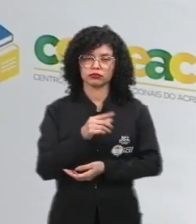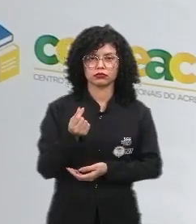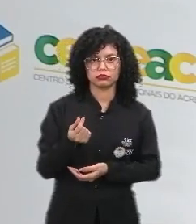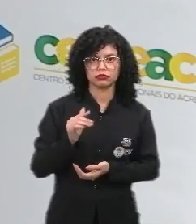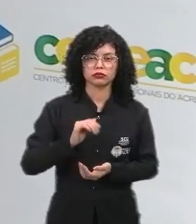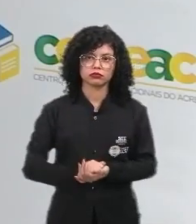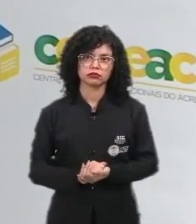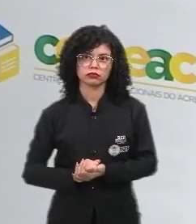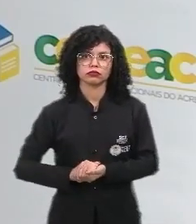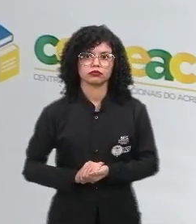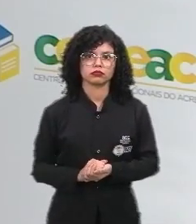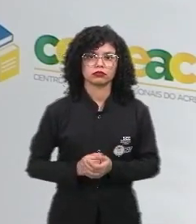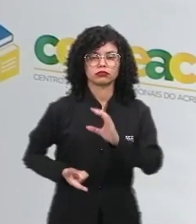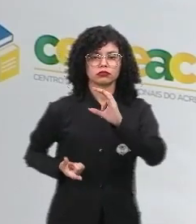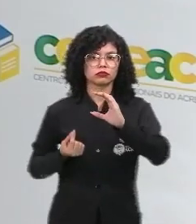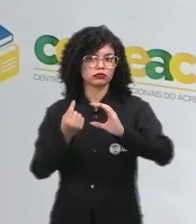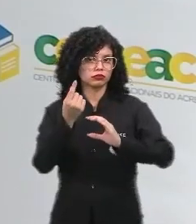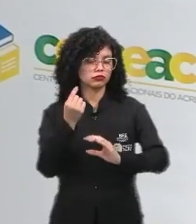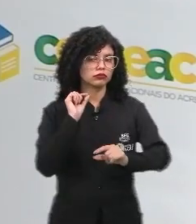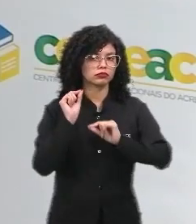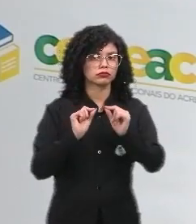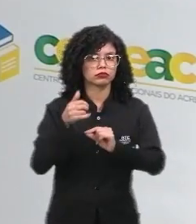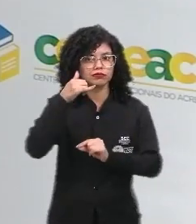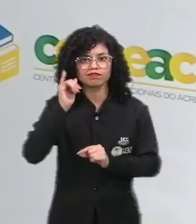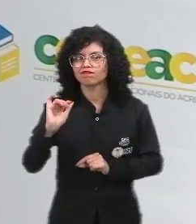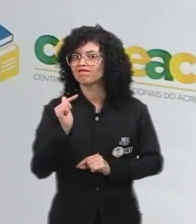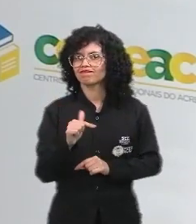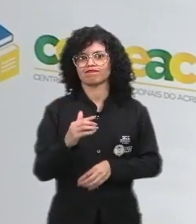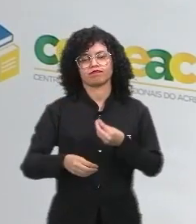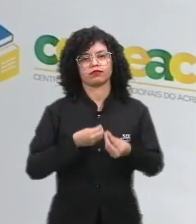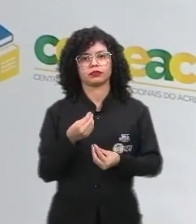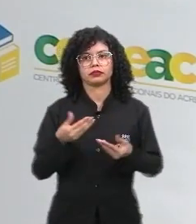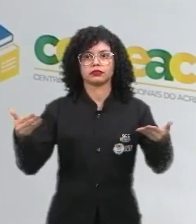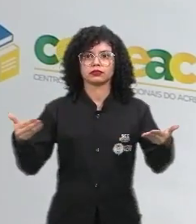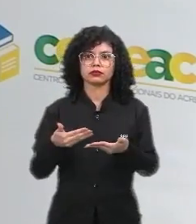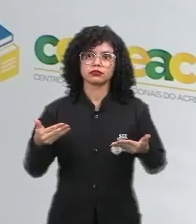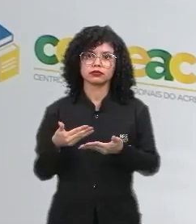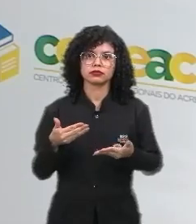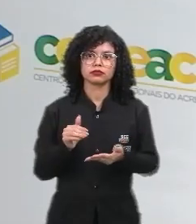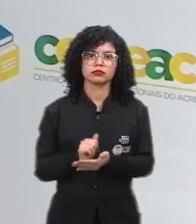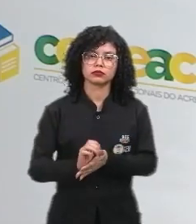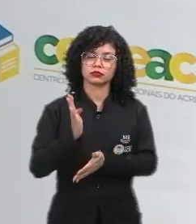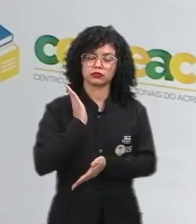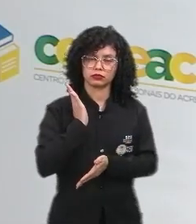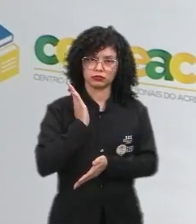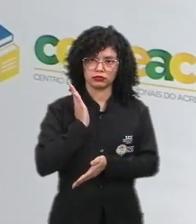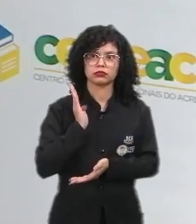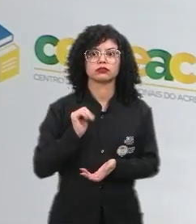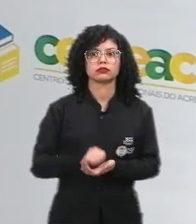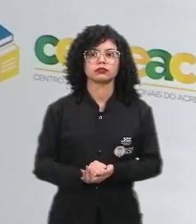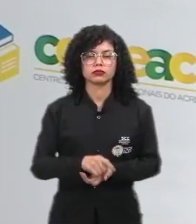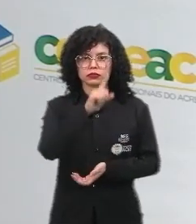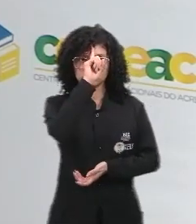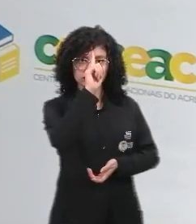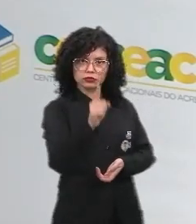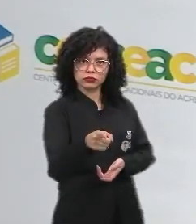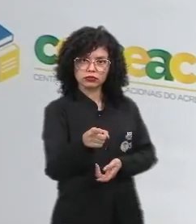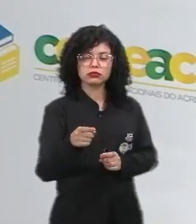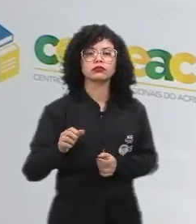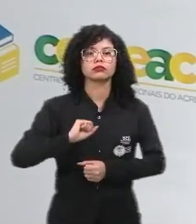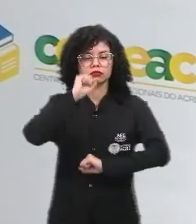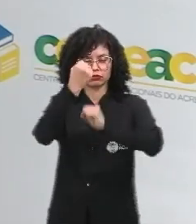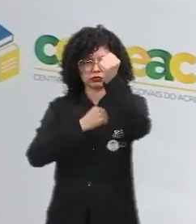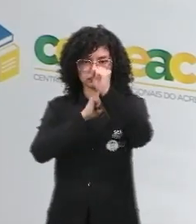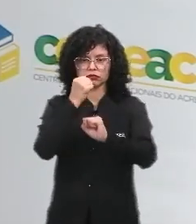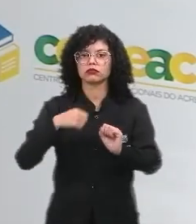A consolidação do capitalismo é inevitável. Nós temos agora a burguesia, né, que são os donos das fábricas,